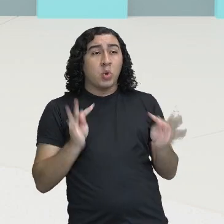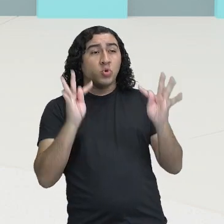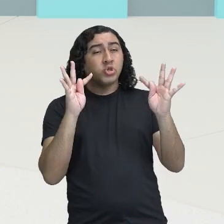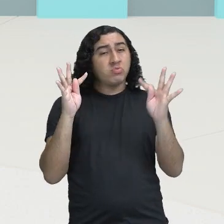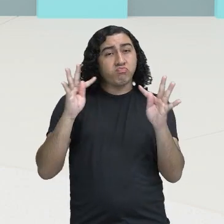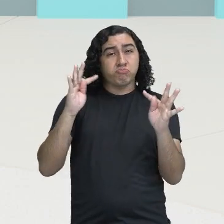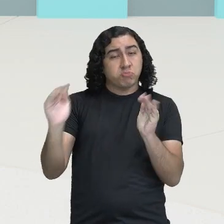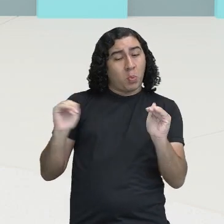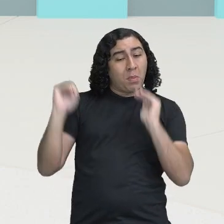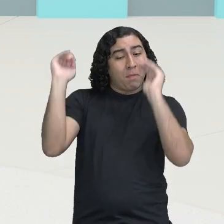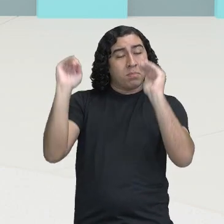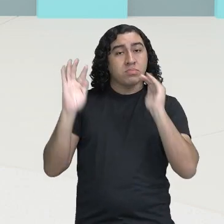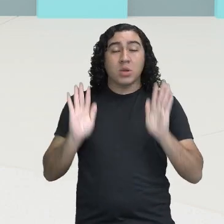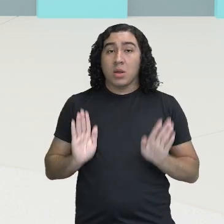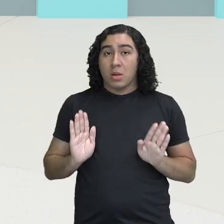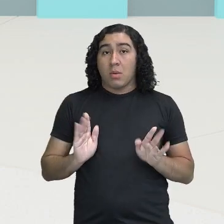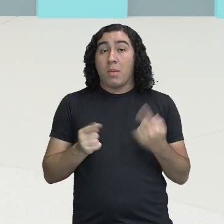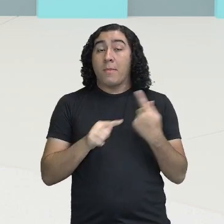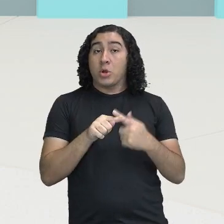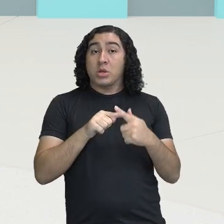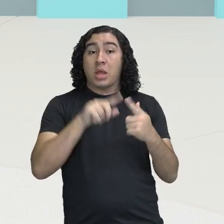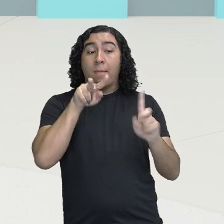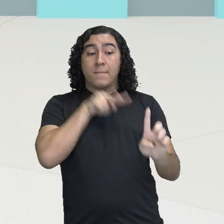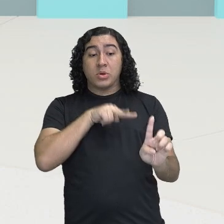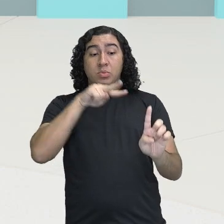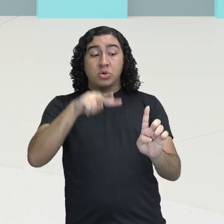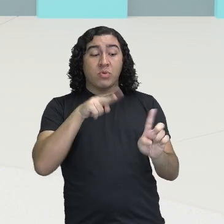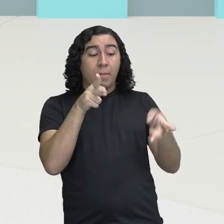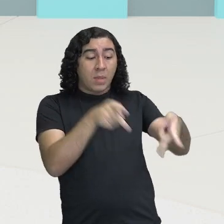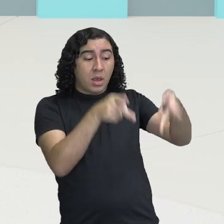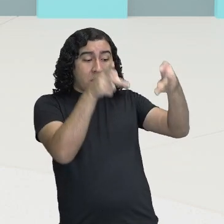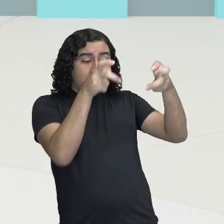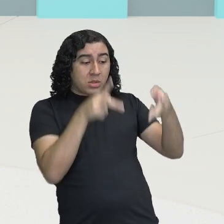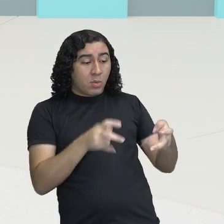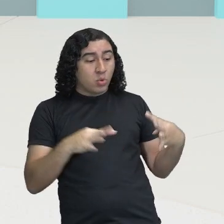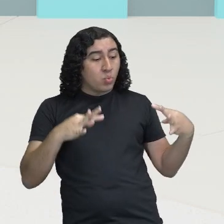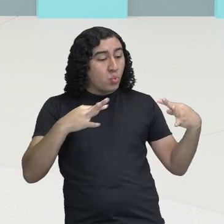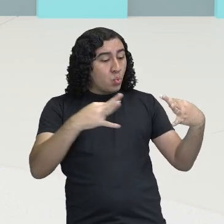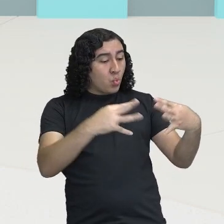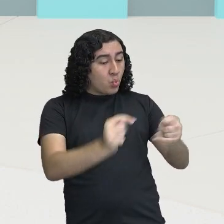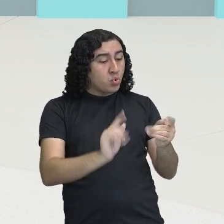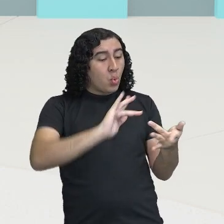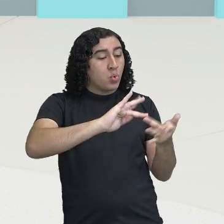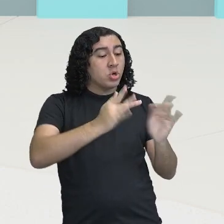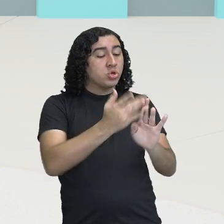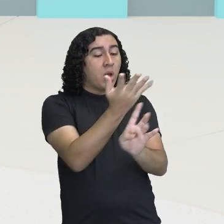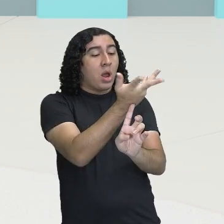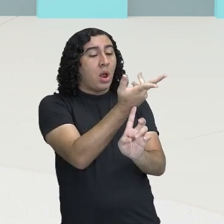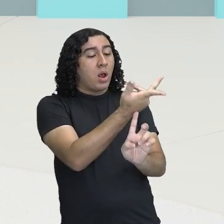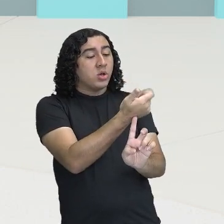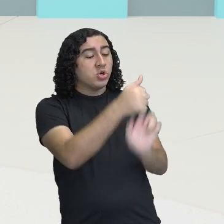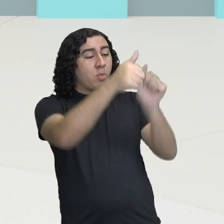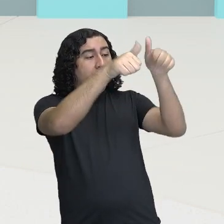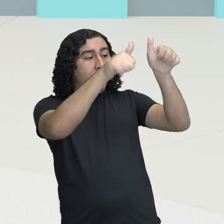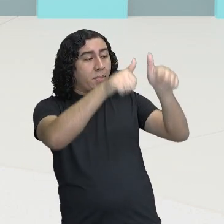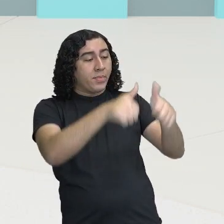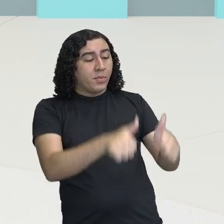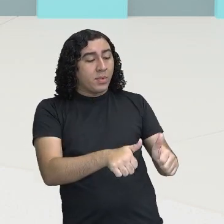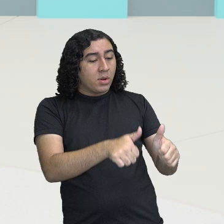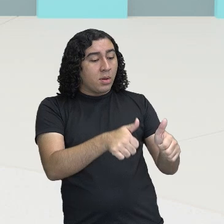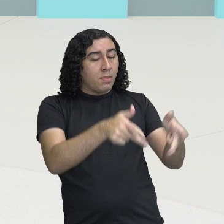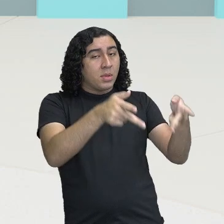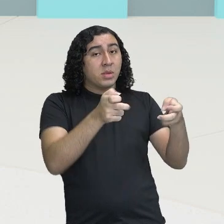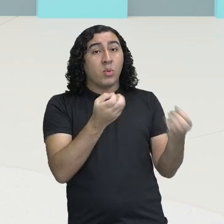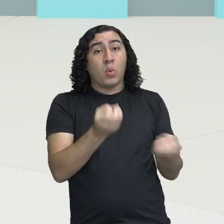assim. Porque olhar para tudo que é desenvolvido dentro das artes é olhar também para aquilo que surge